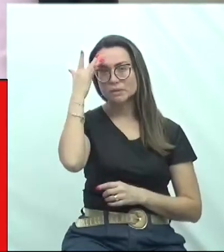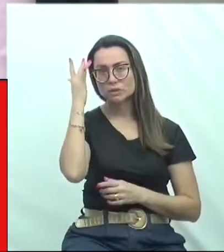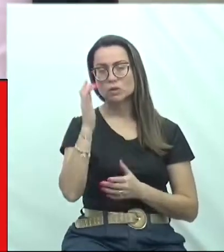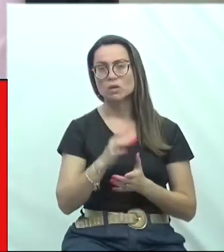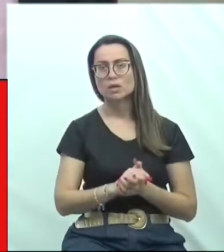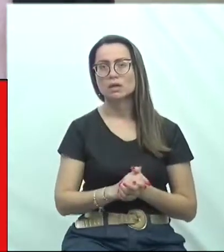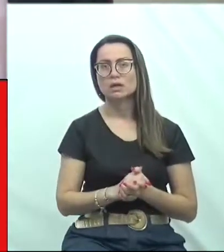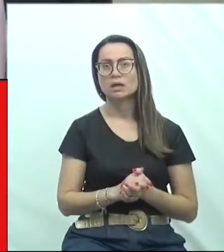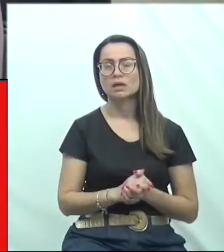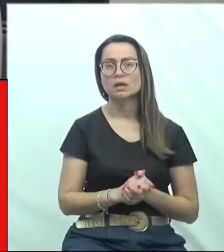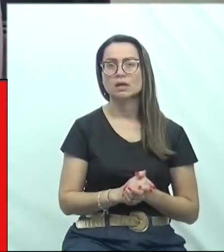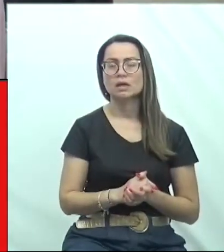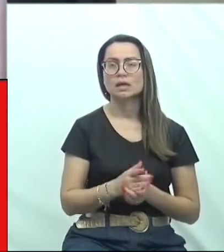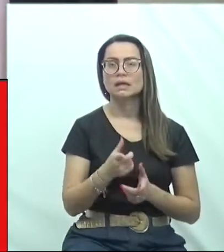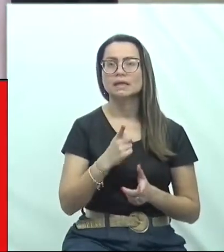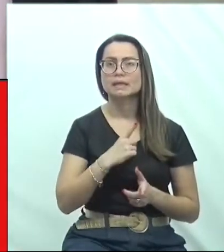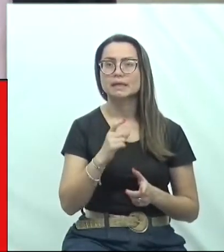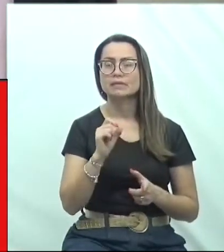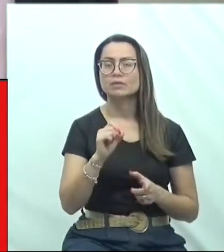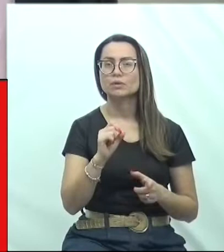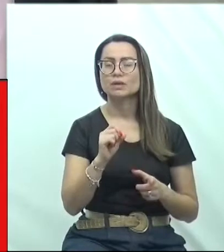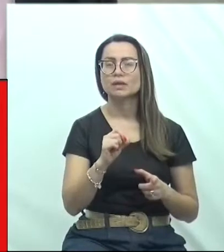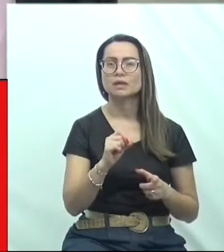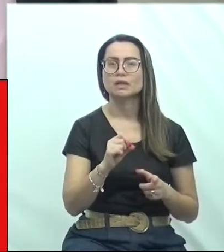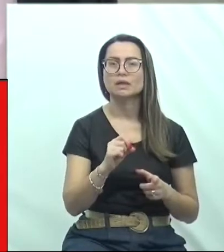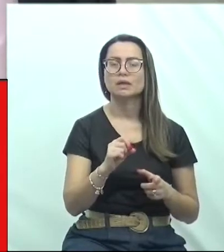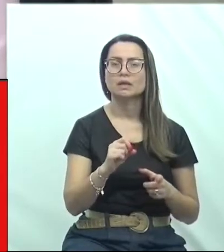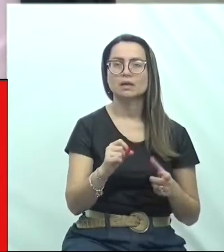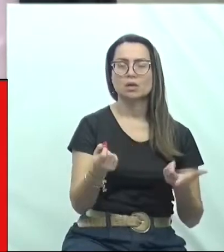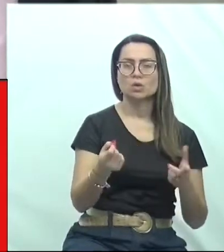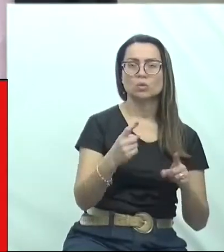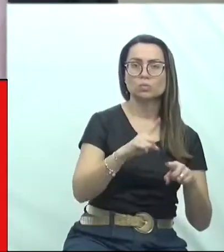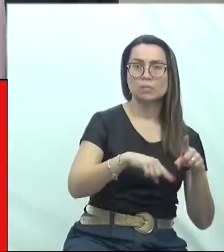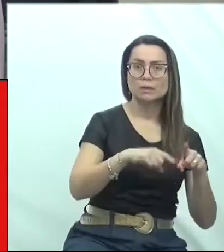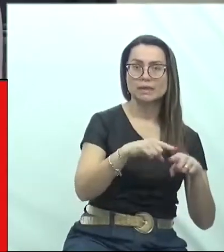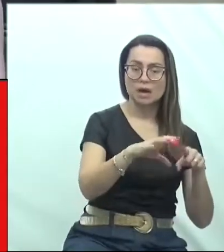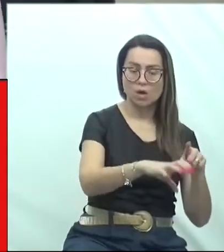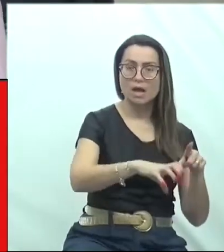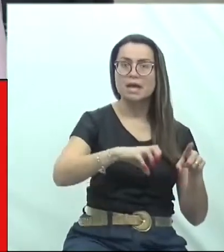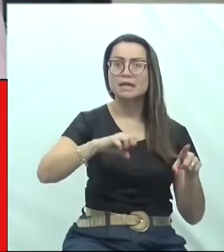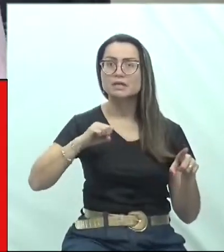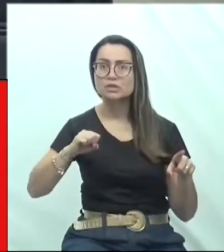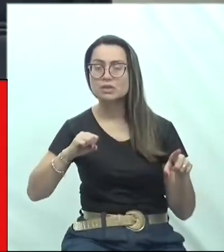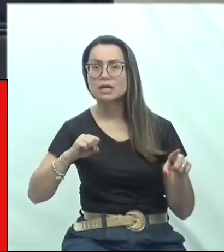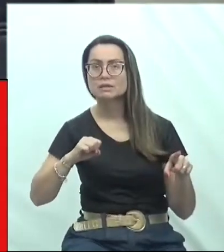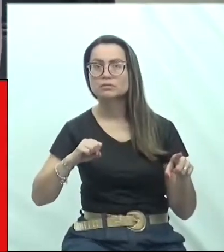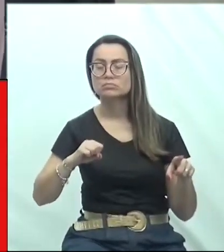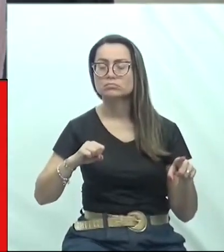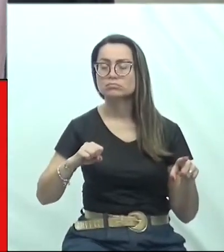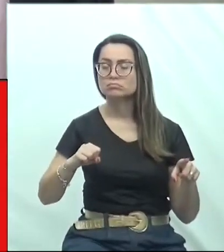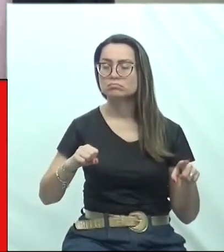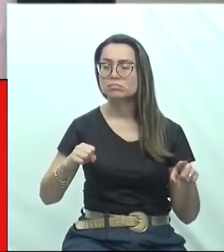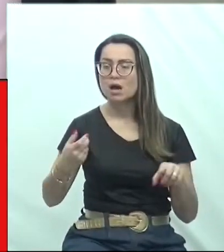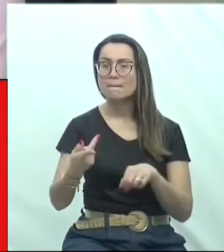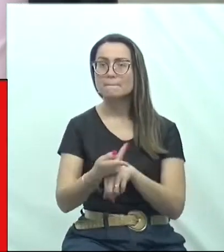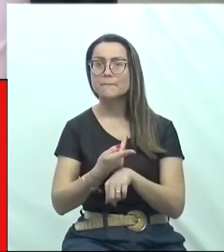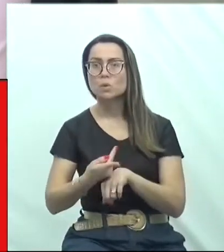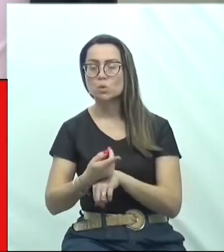de ar retirado do seu hidrômetro, chegou até nós e nós procuramos